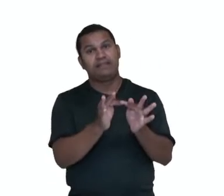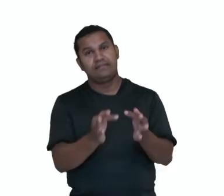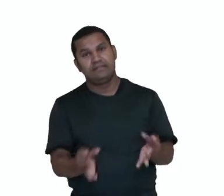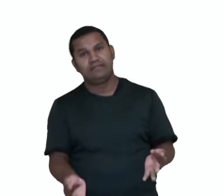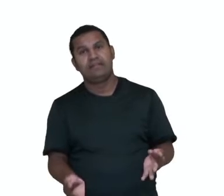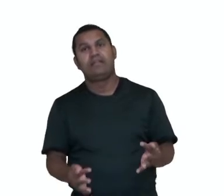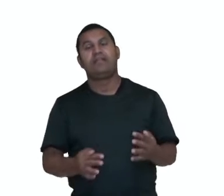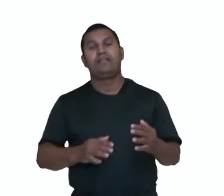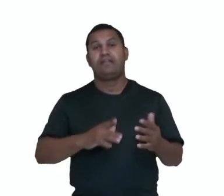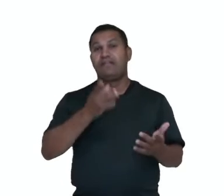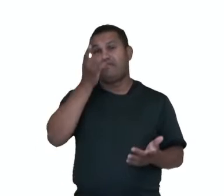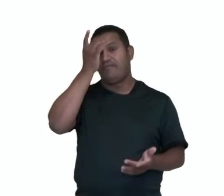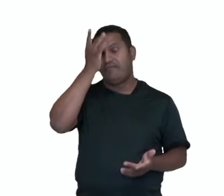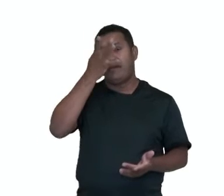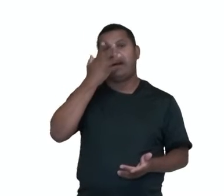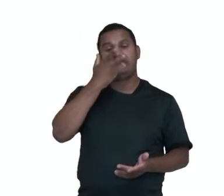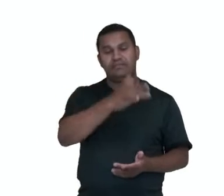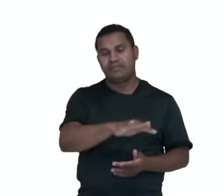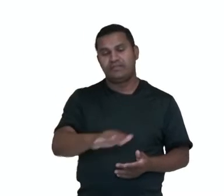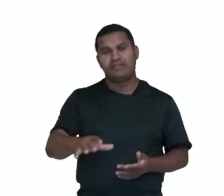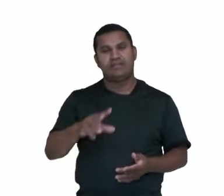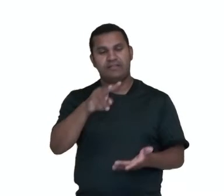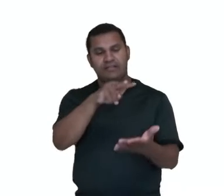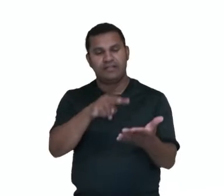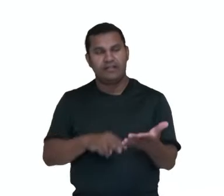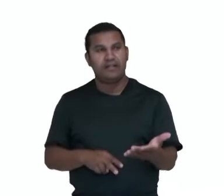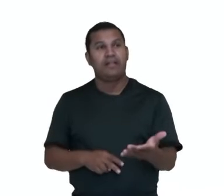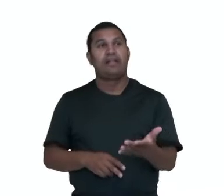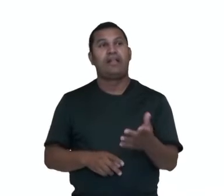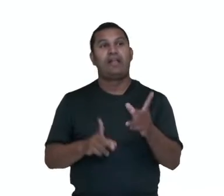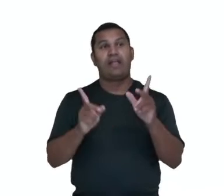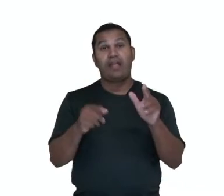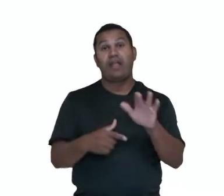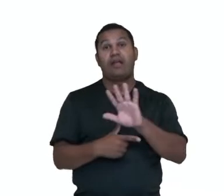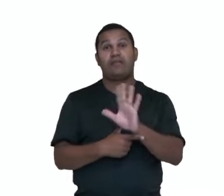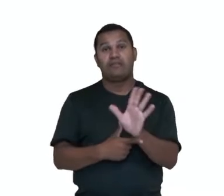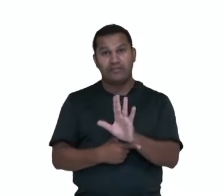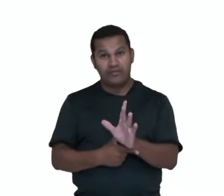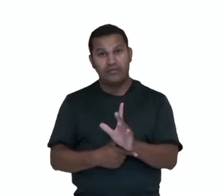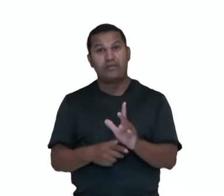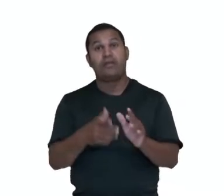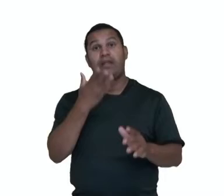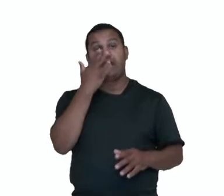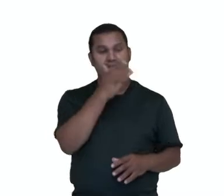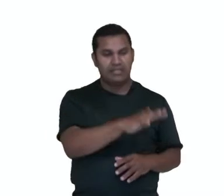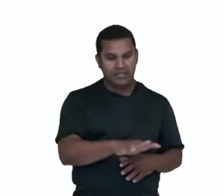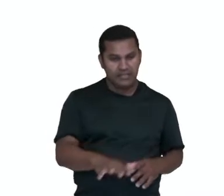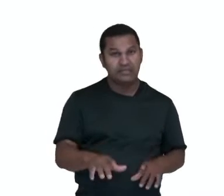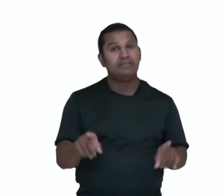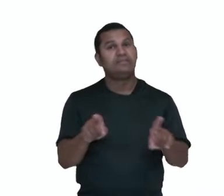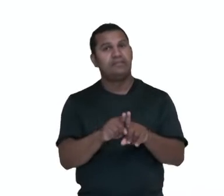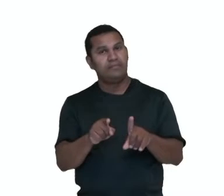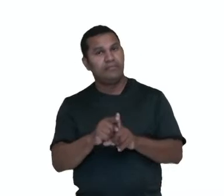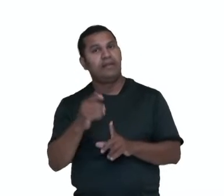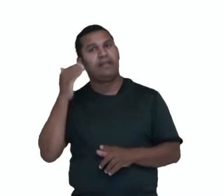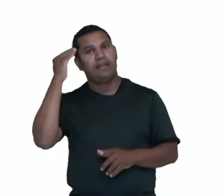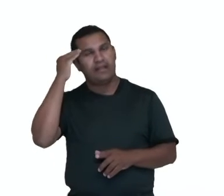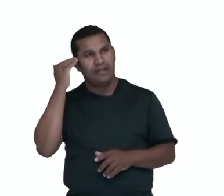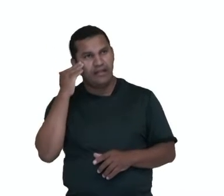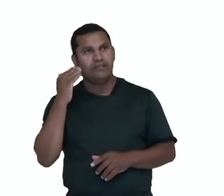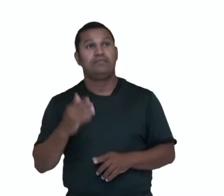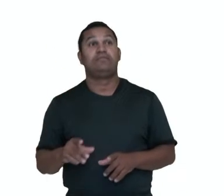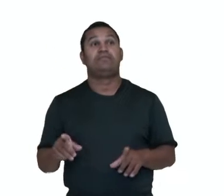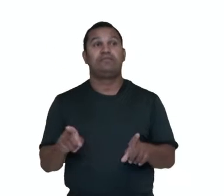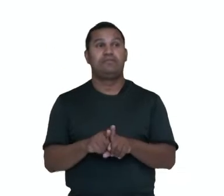perfeita para os pequenos. Irmão do Jorel é uma série para crianças e adultos, e o livro fenomenal não podia ser